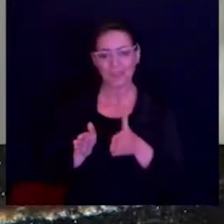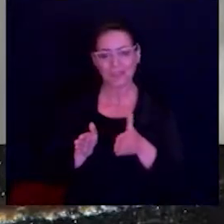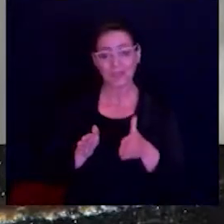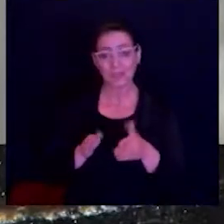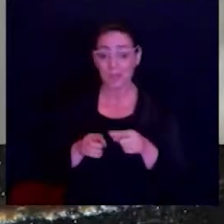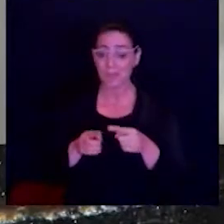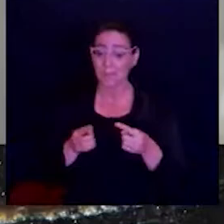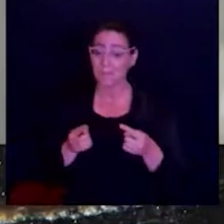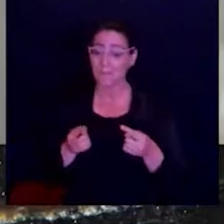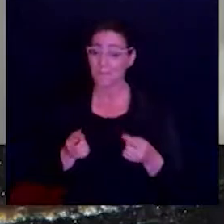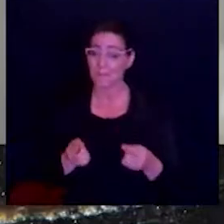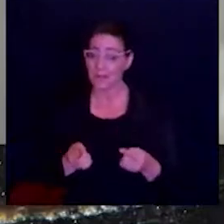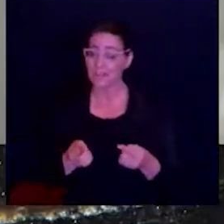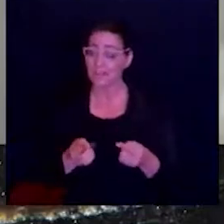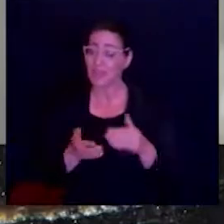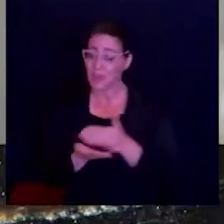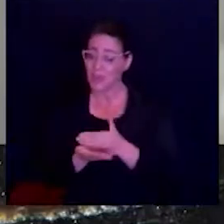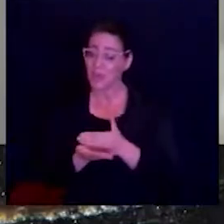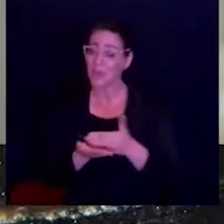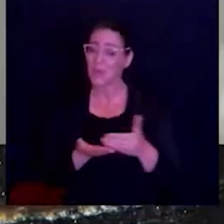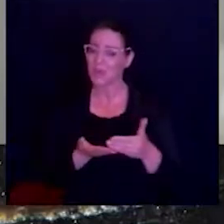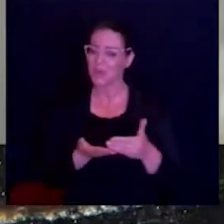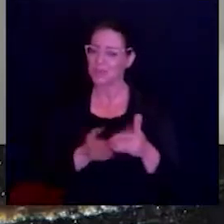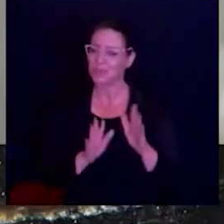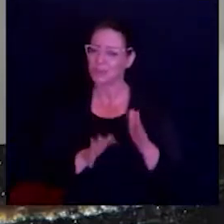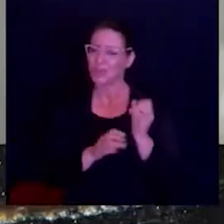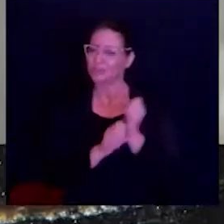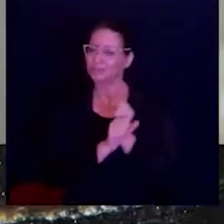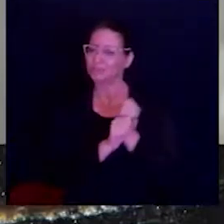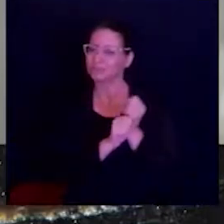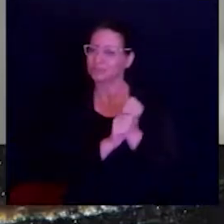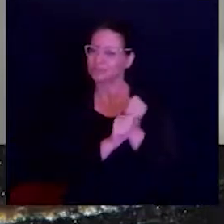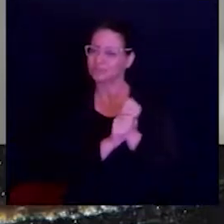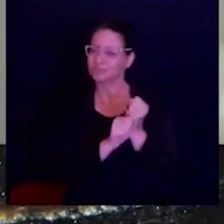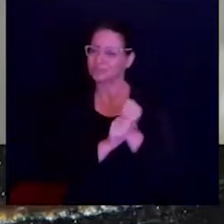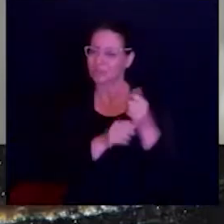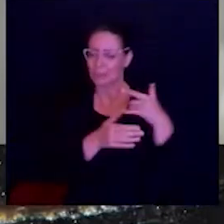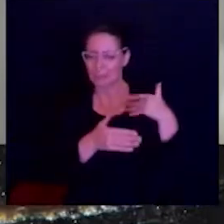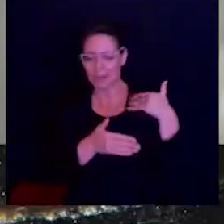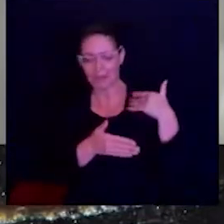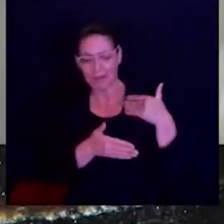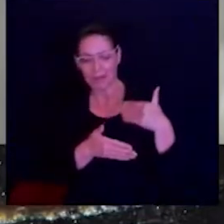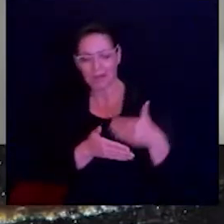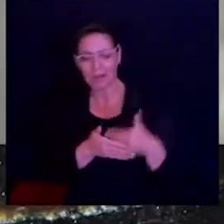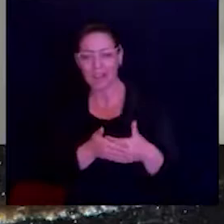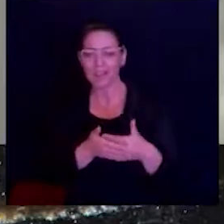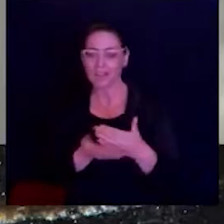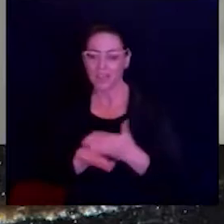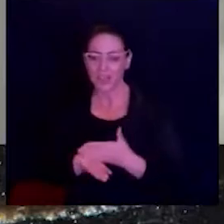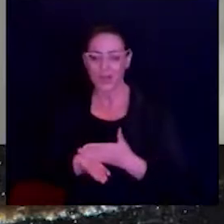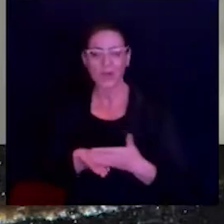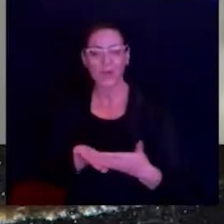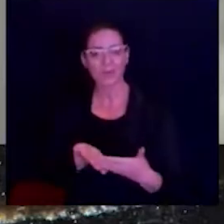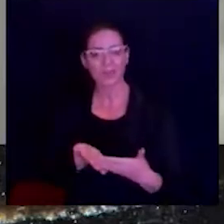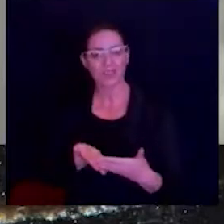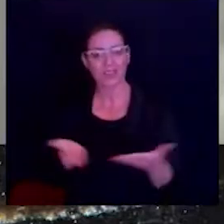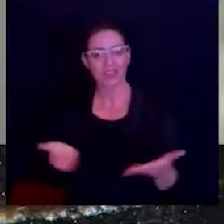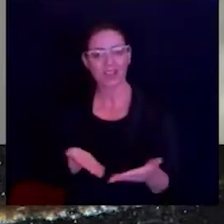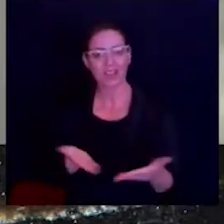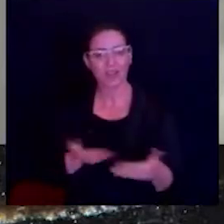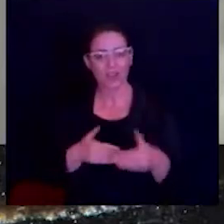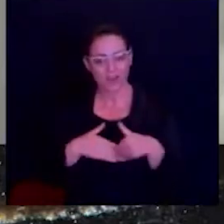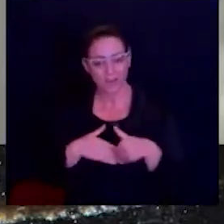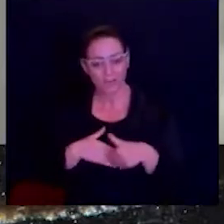importante ciclo que iniciamos há alguns anos e, ao mesmo tempo, se inicia uma longa